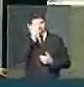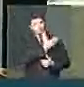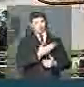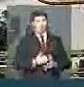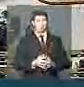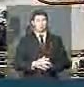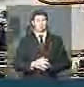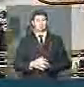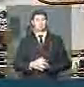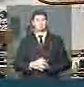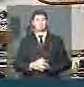deputado. Obrigado. Obrigado. Obrigado.